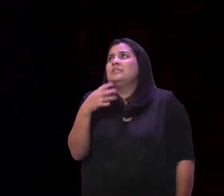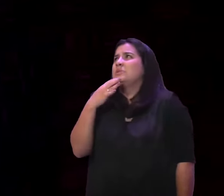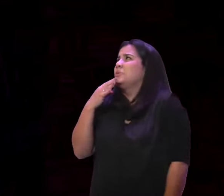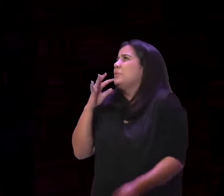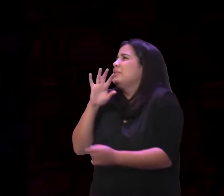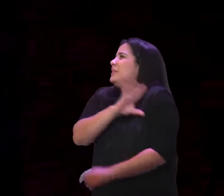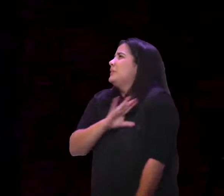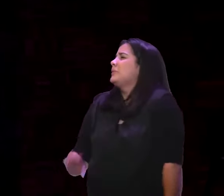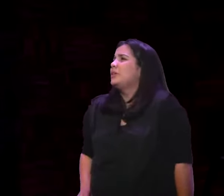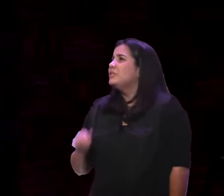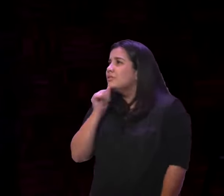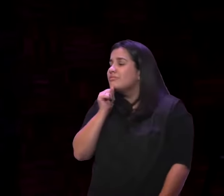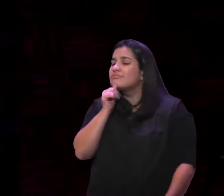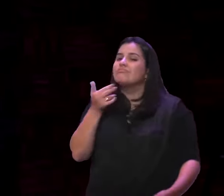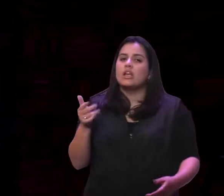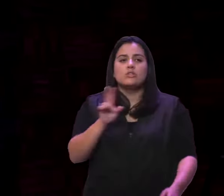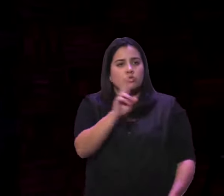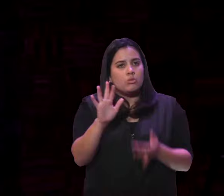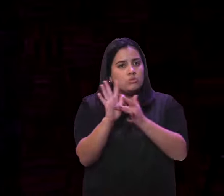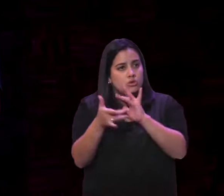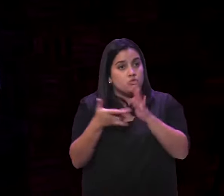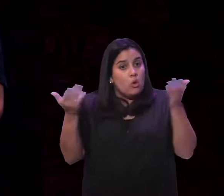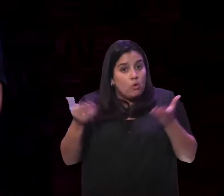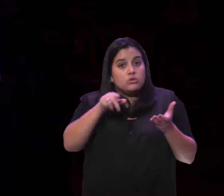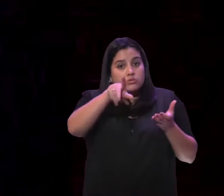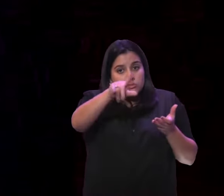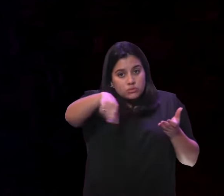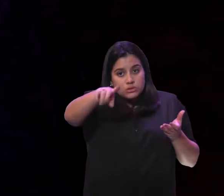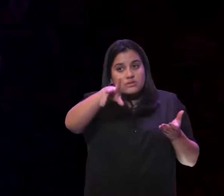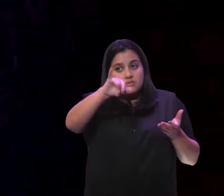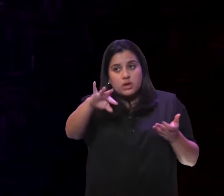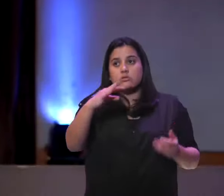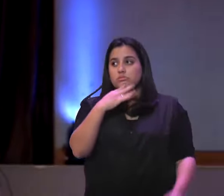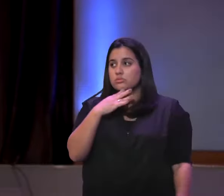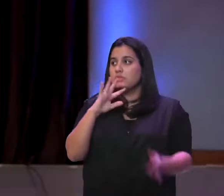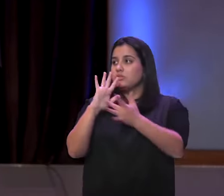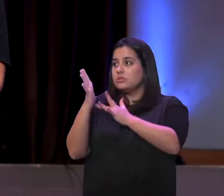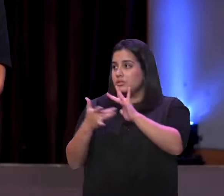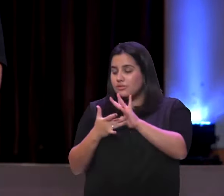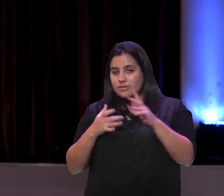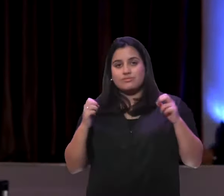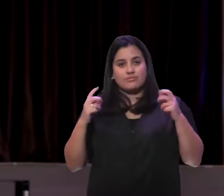em nome de Jesus você vai conhecer Jesus hoje. E não é